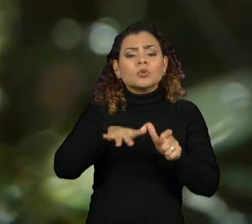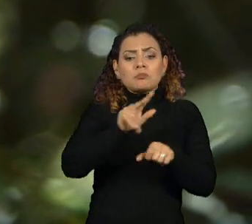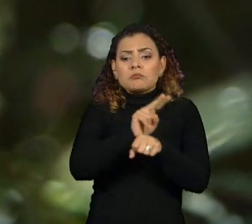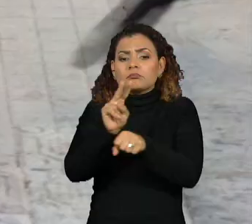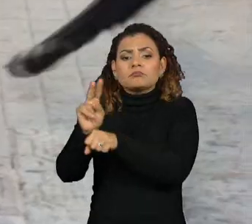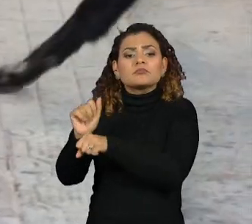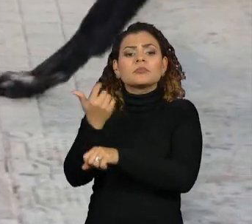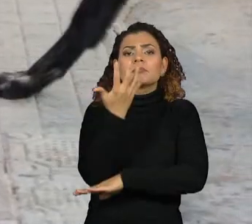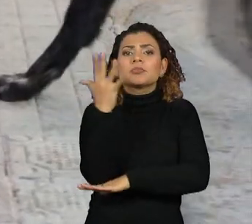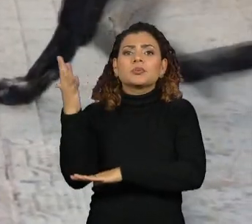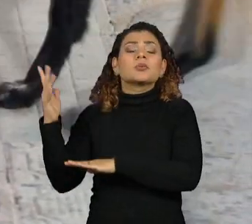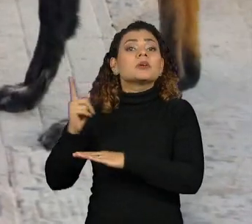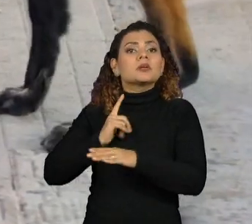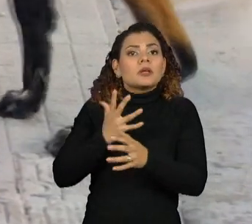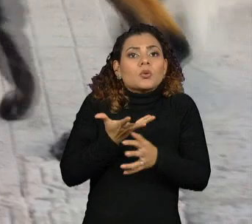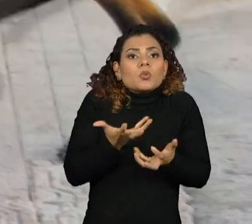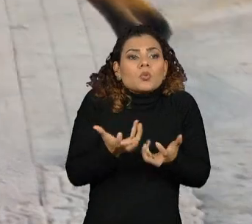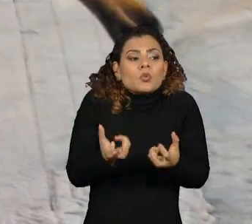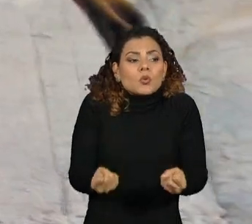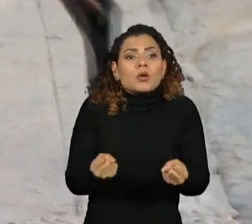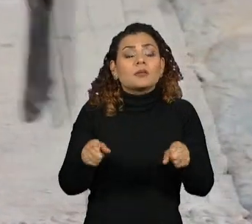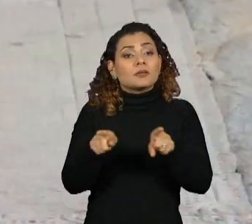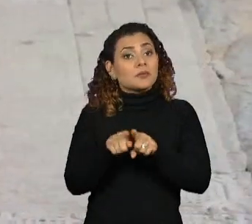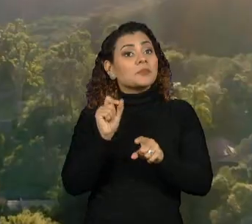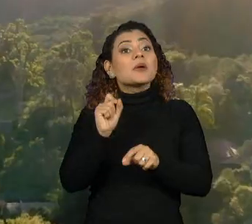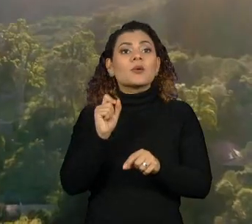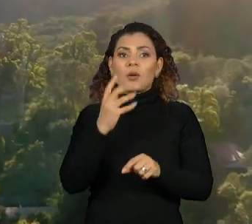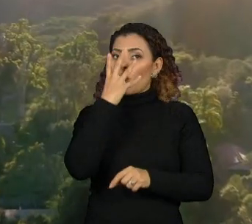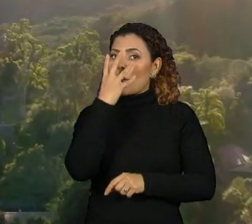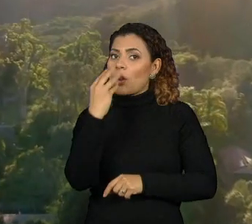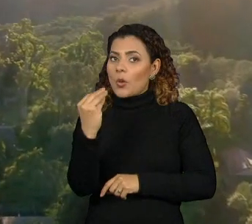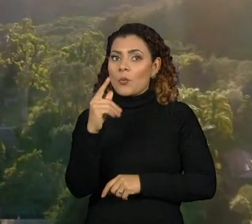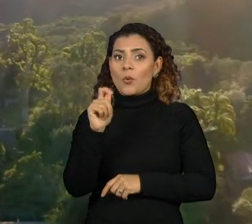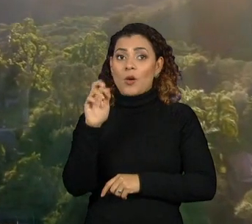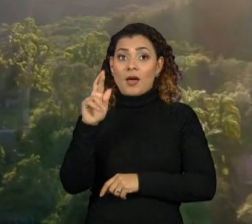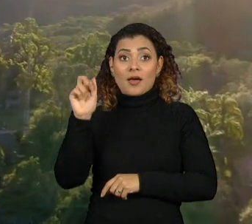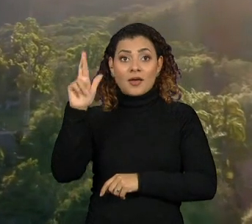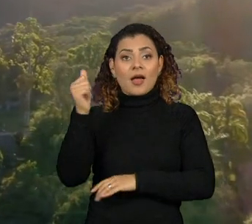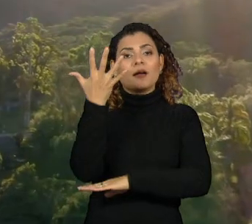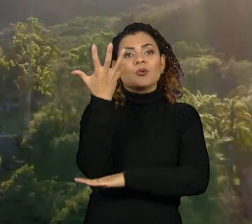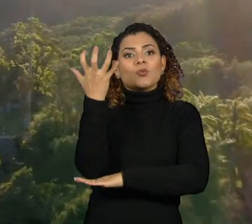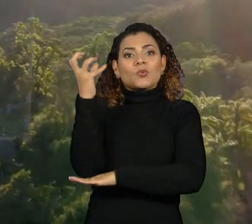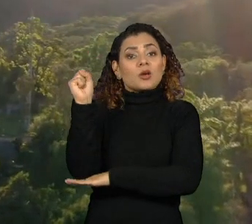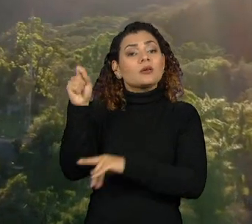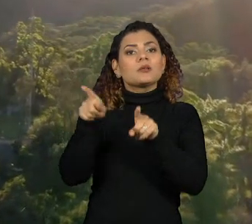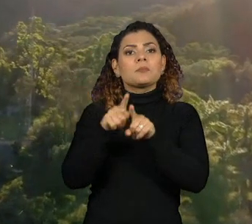espécies do cerrado como o lobo-guará e guarda parte da memória do Brasil.